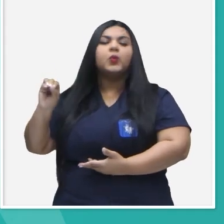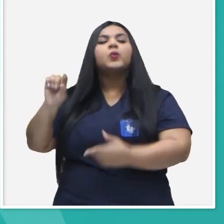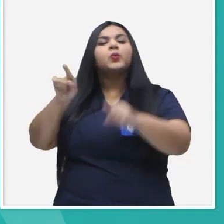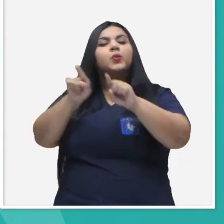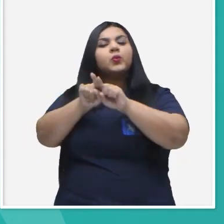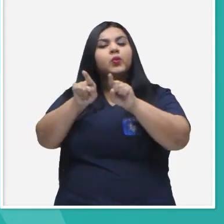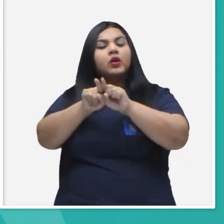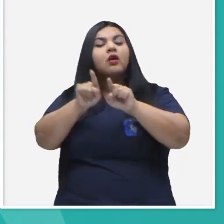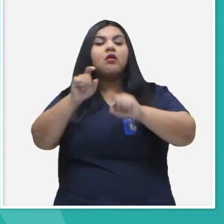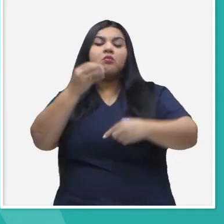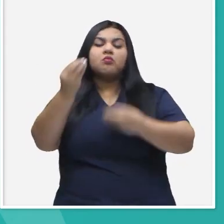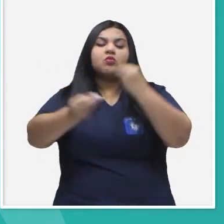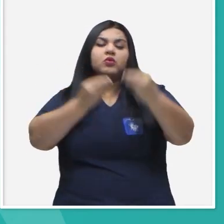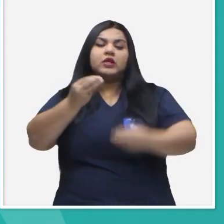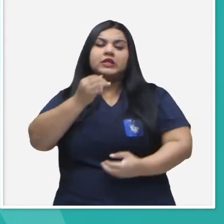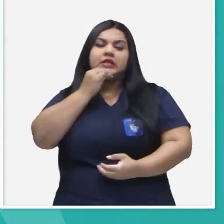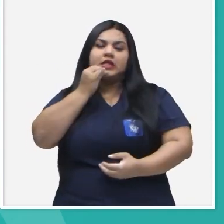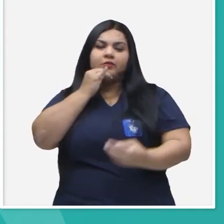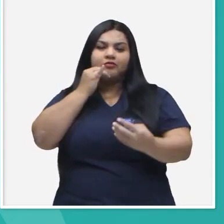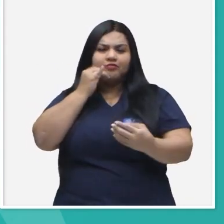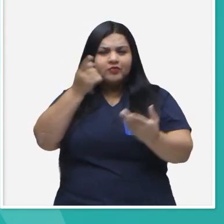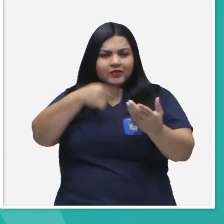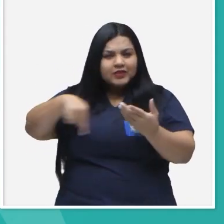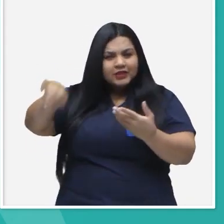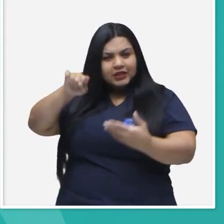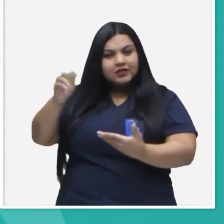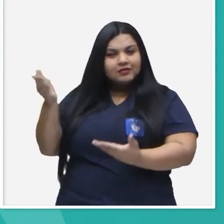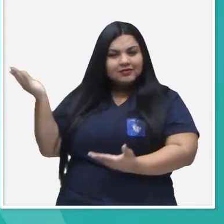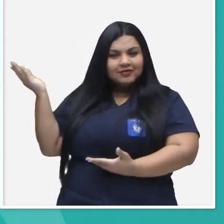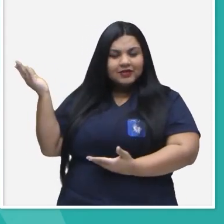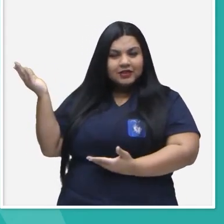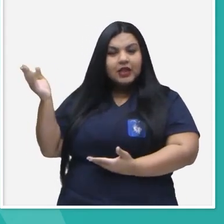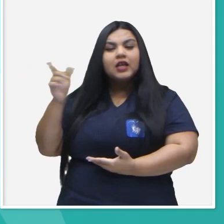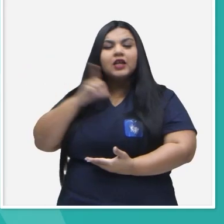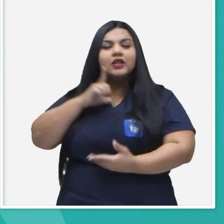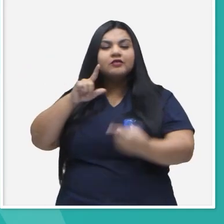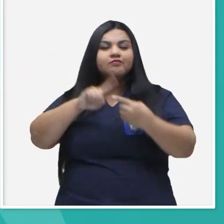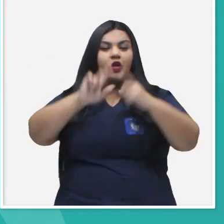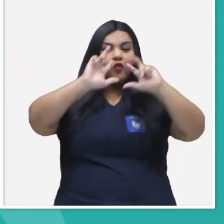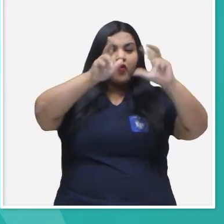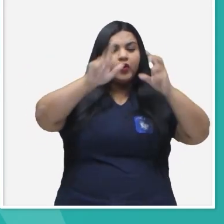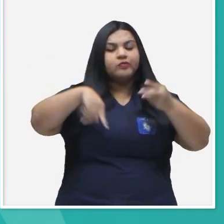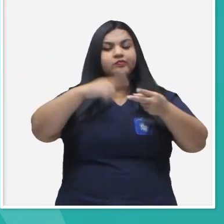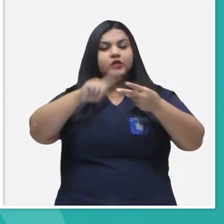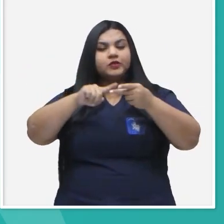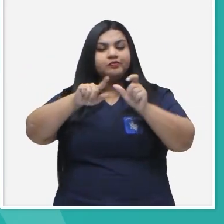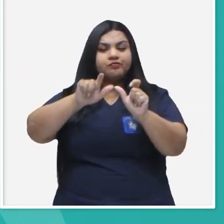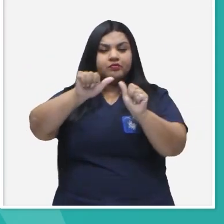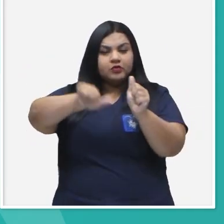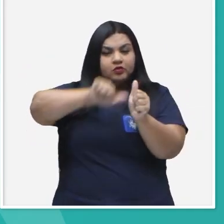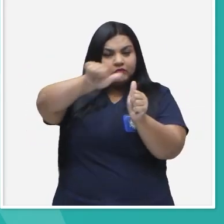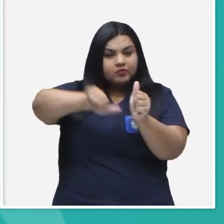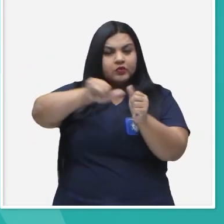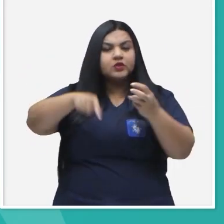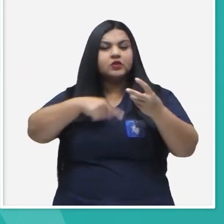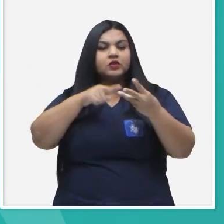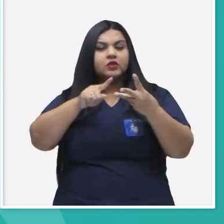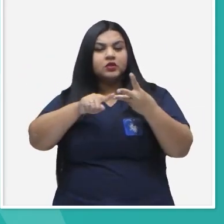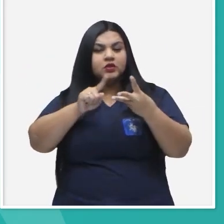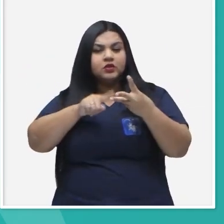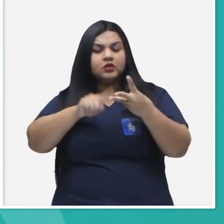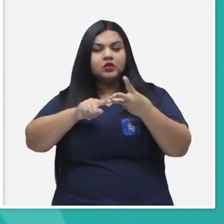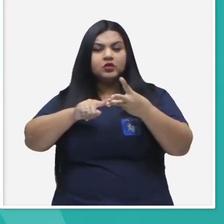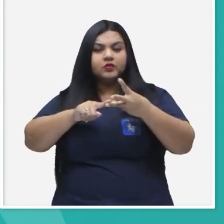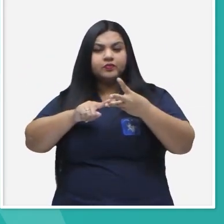de esportes, eu trouxe para vocês 3 aí no cantinho, ó. Nós temos o vôlei, nós temos o atletismo e também o